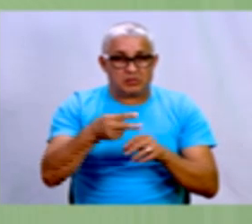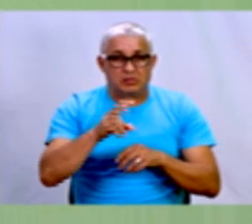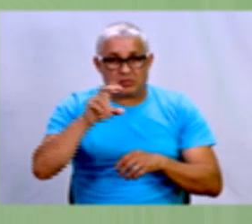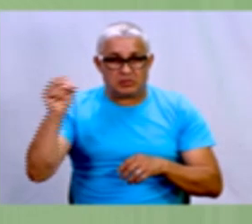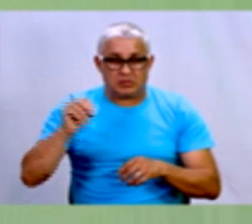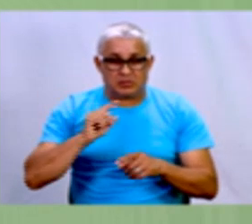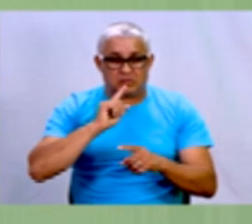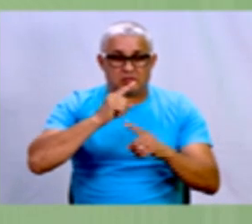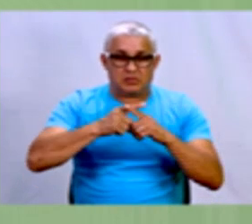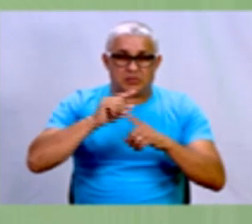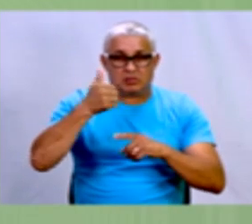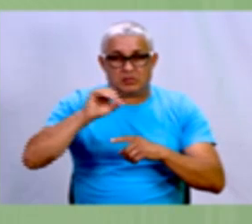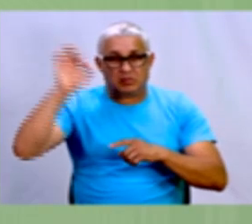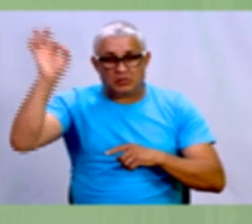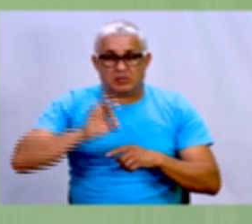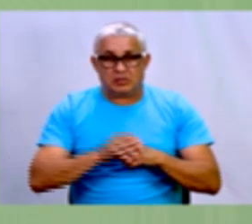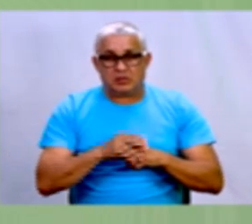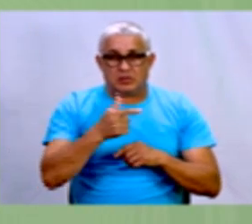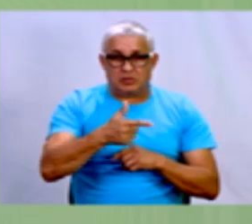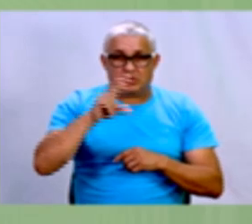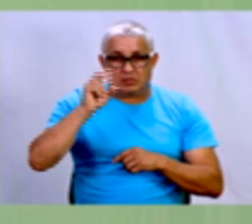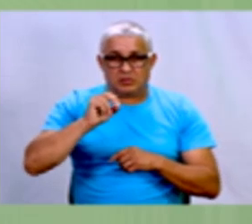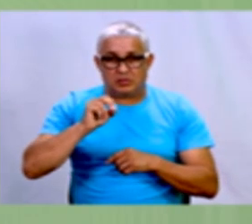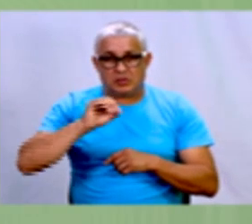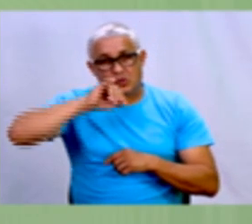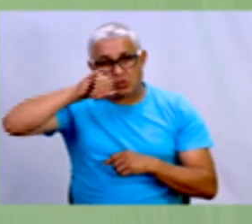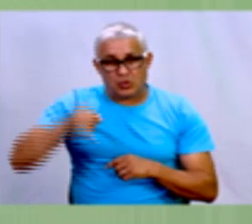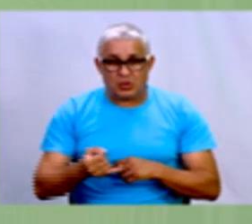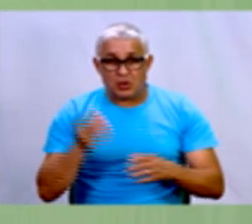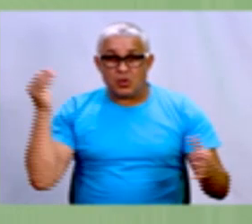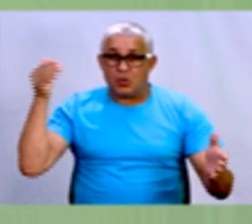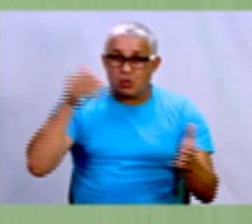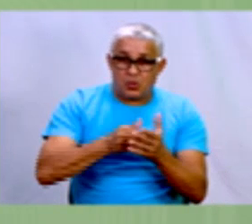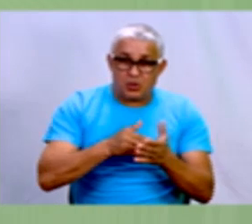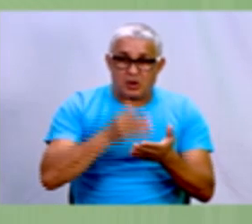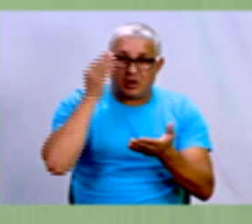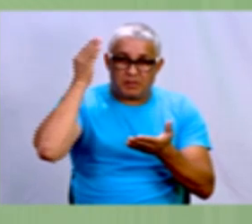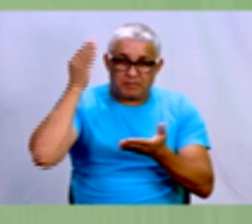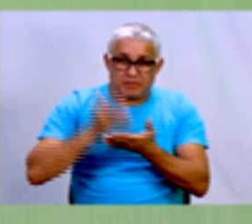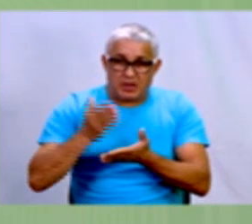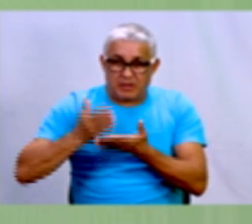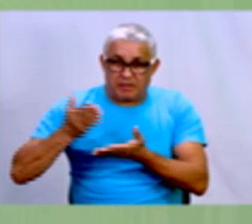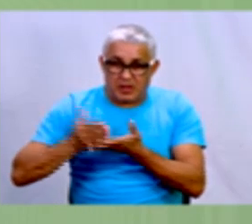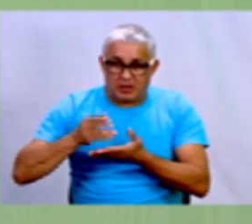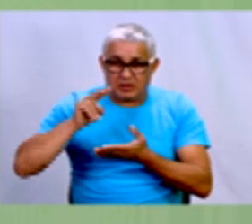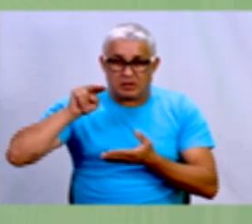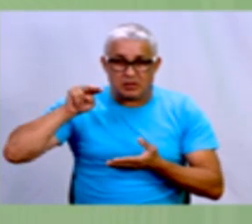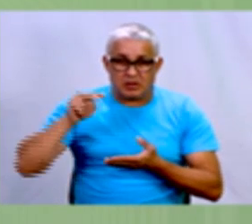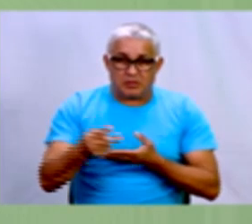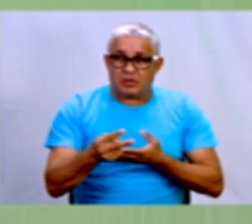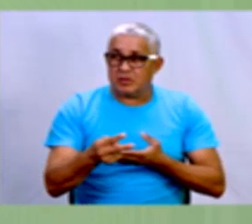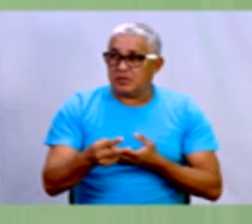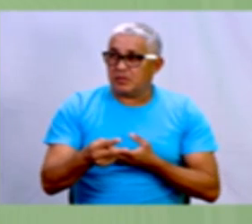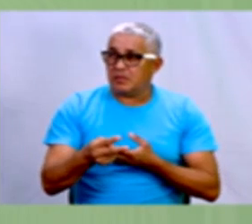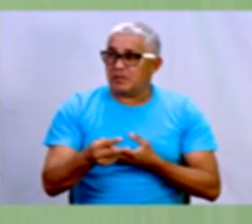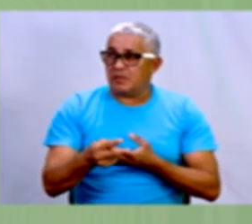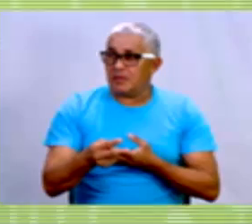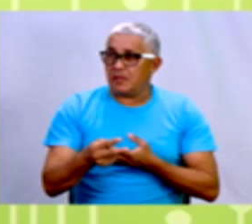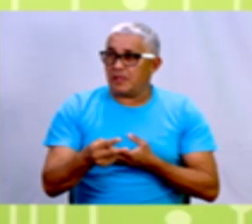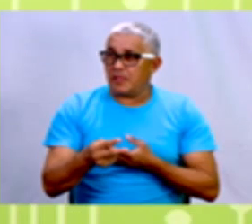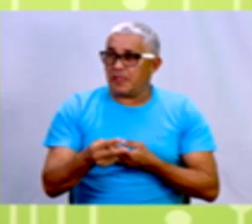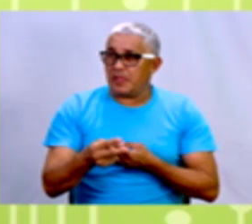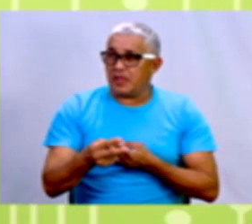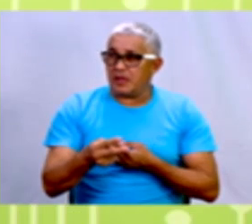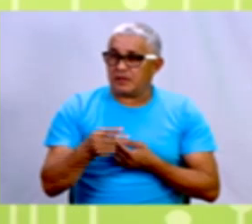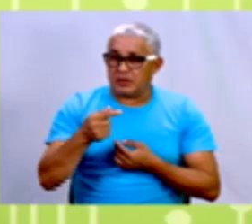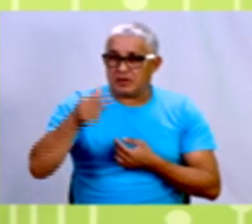Vezes 10%, 250 de juros. Então, a minha última parcela vai ser de 2.750. Então, essa parcela